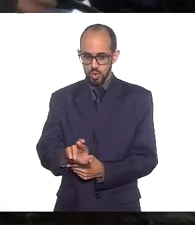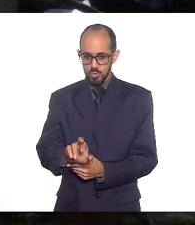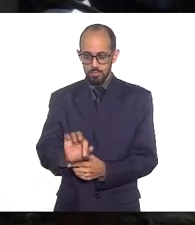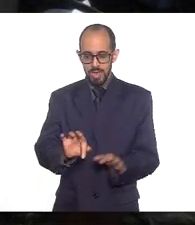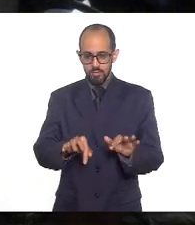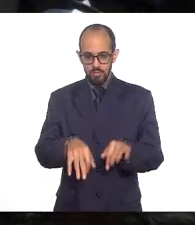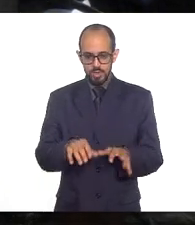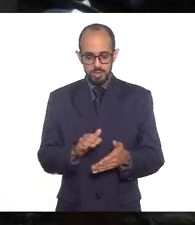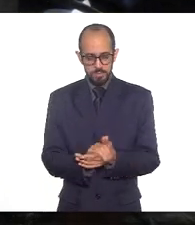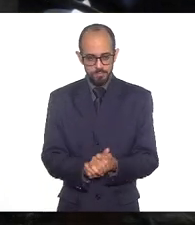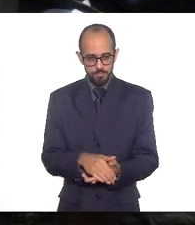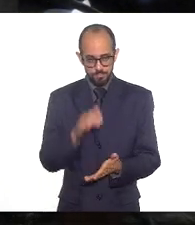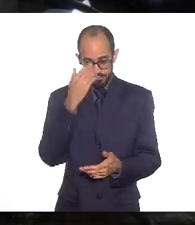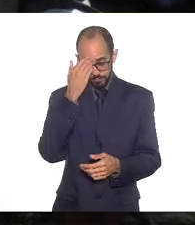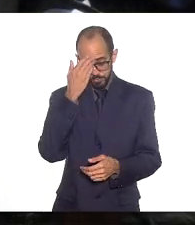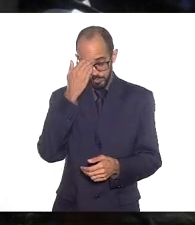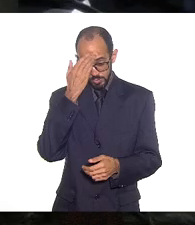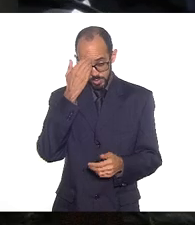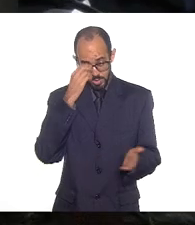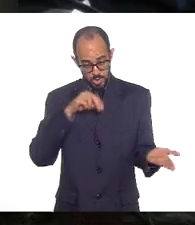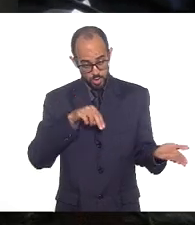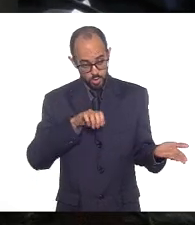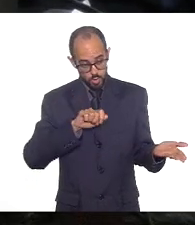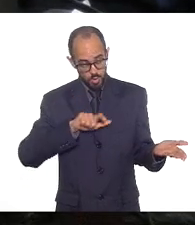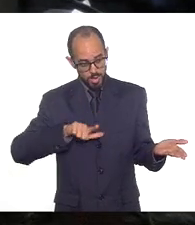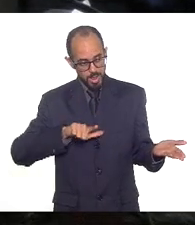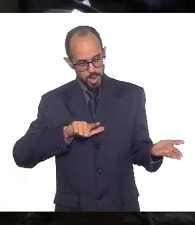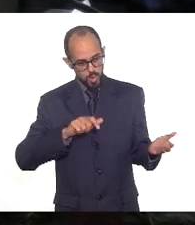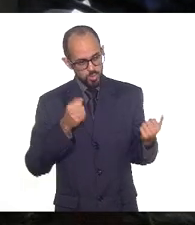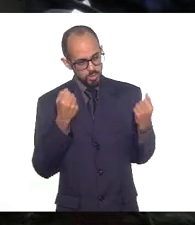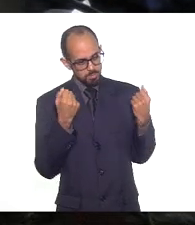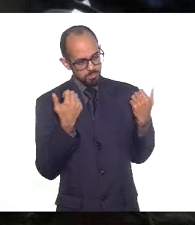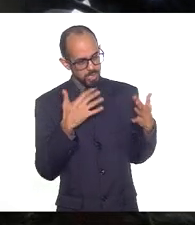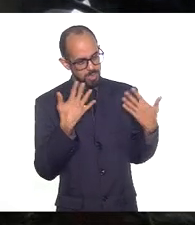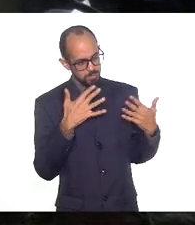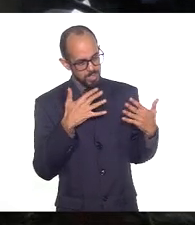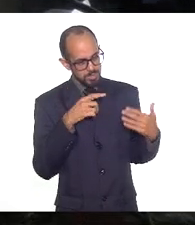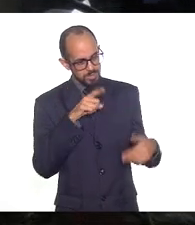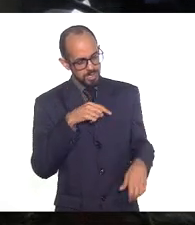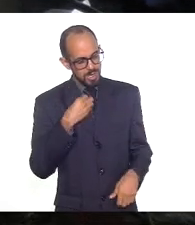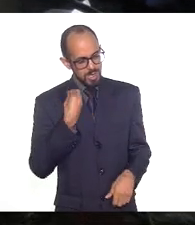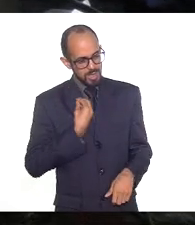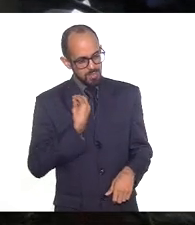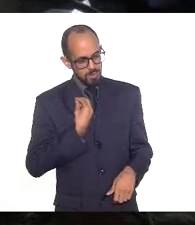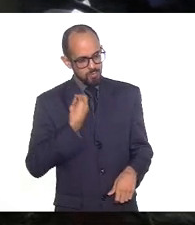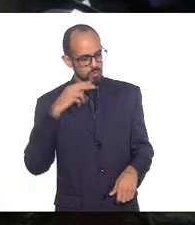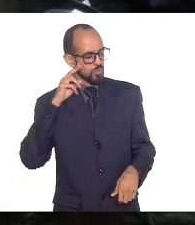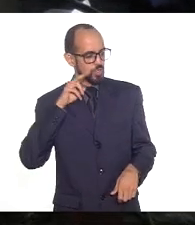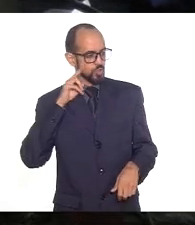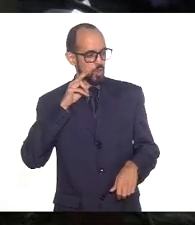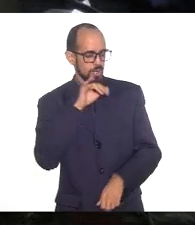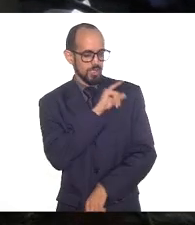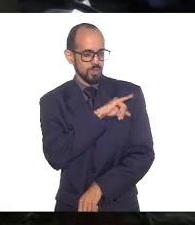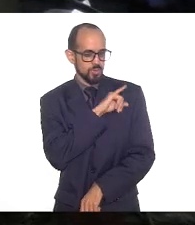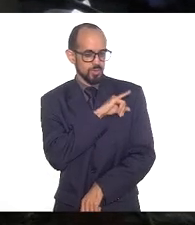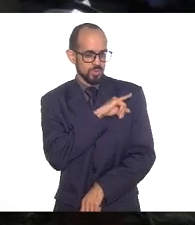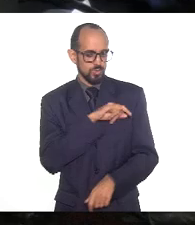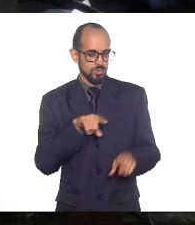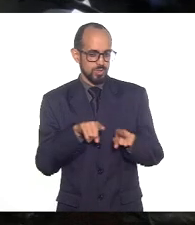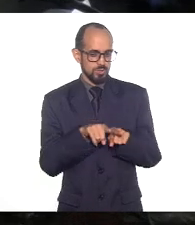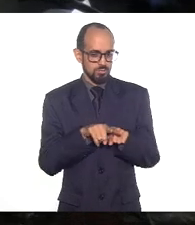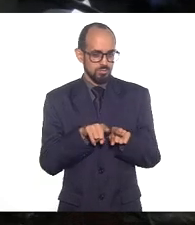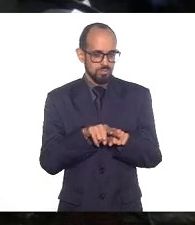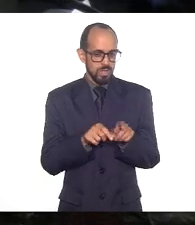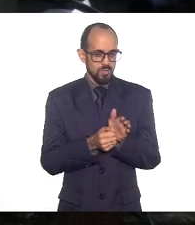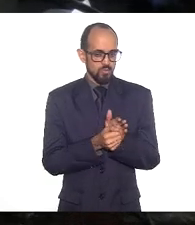palavras aí do nosso querido maior de Carvalho que é faz parte da história Viva do Estado do Rio de Janeiro o